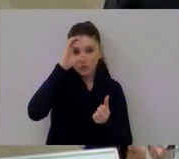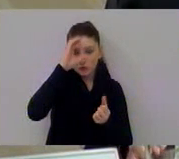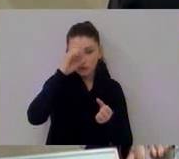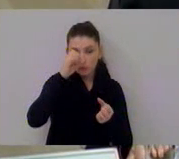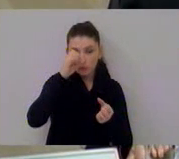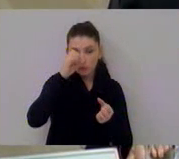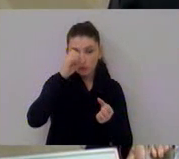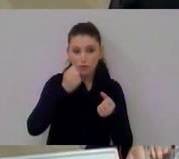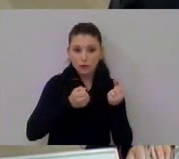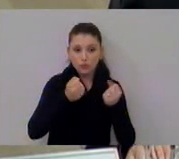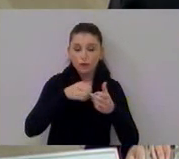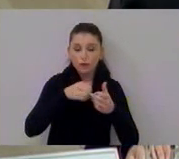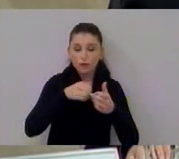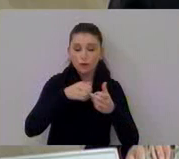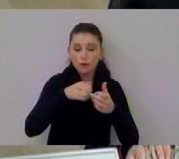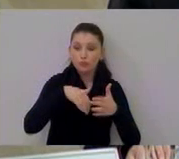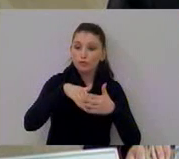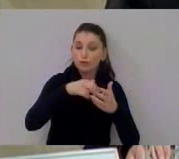Urbano, ACTU,